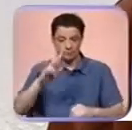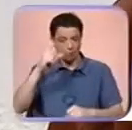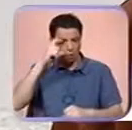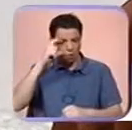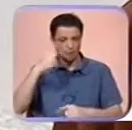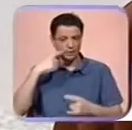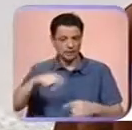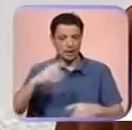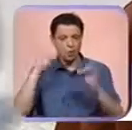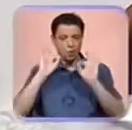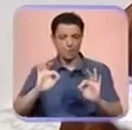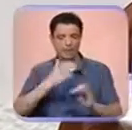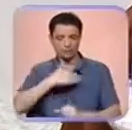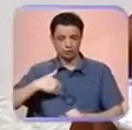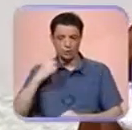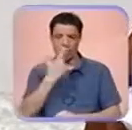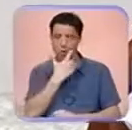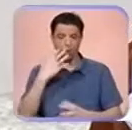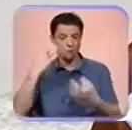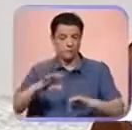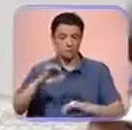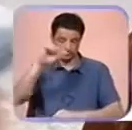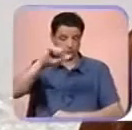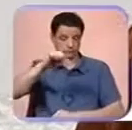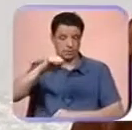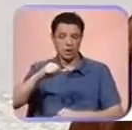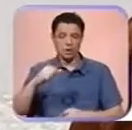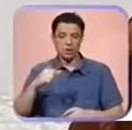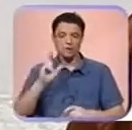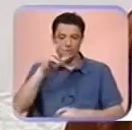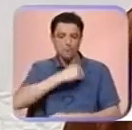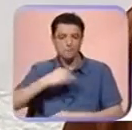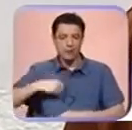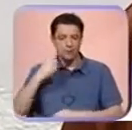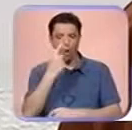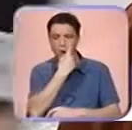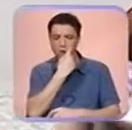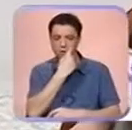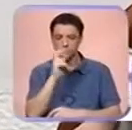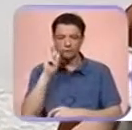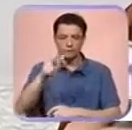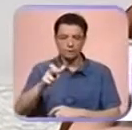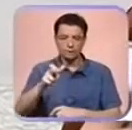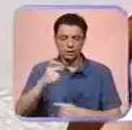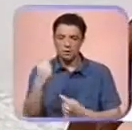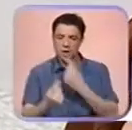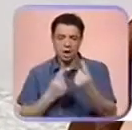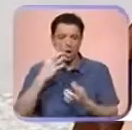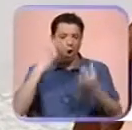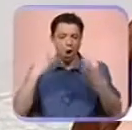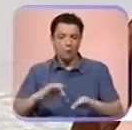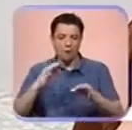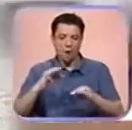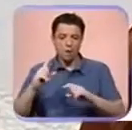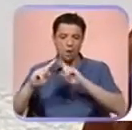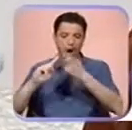tem cuidado com a saúde dos olhos. Naturalmente, com certeza que sim. Costuma consultar o oftalmologista com que regularidade? Normalmente de ano em